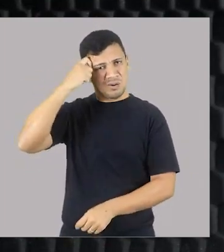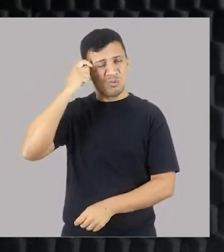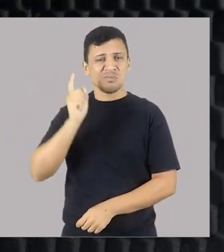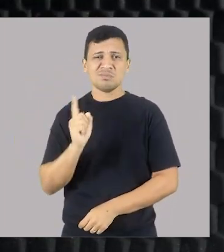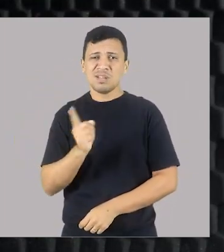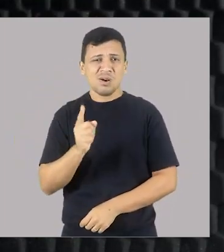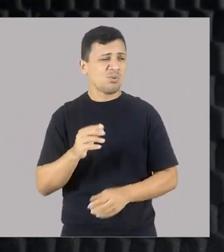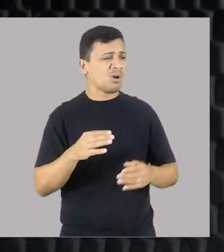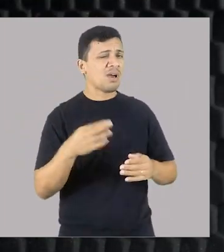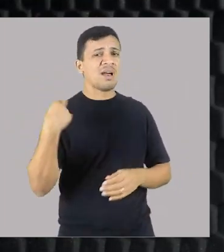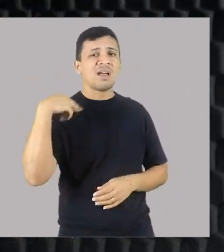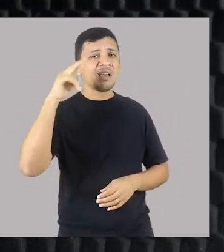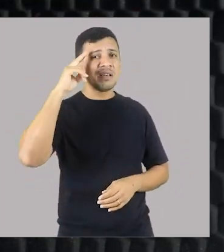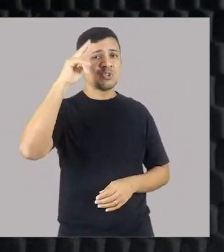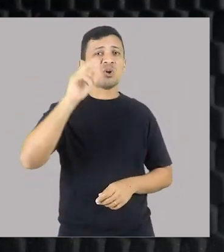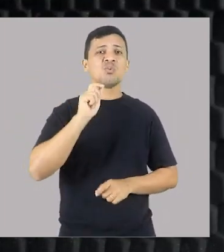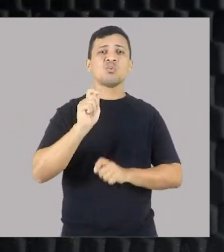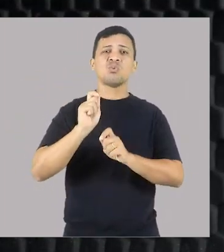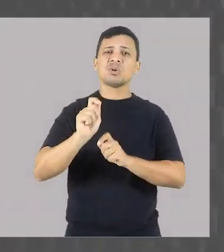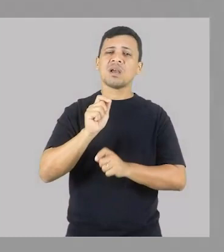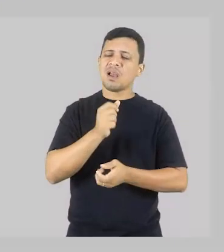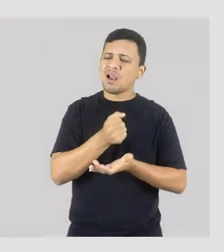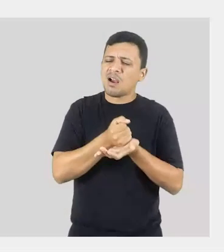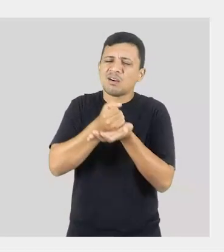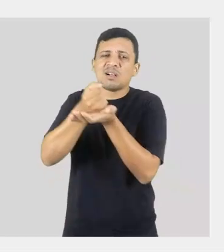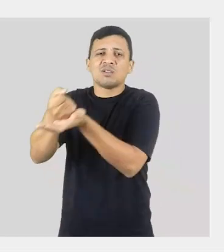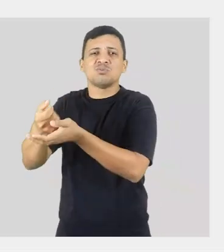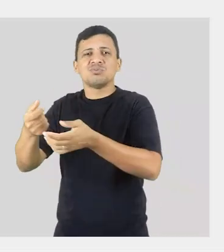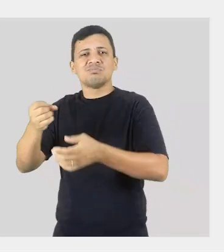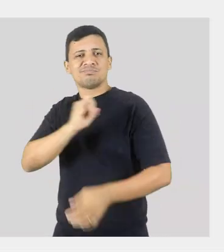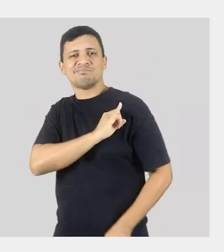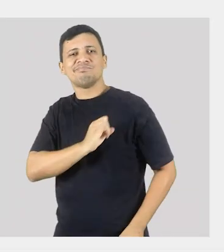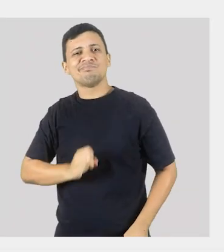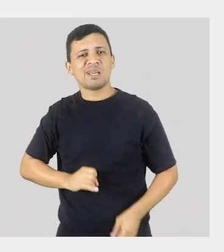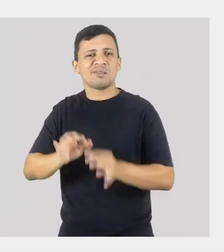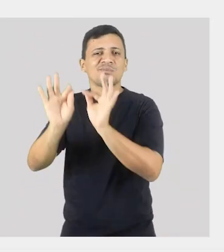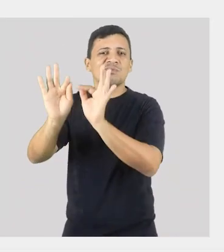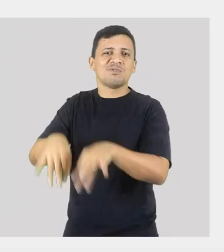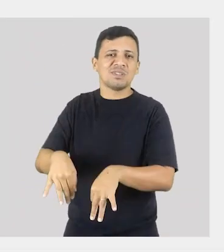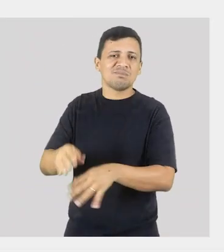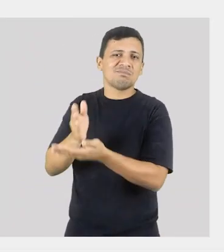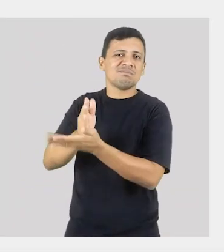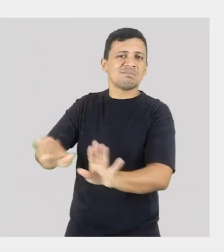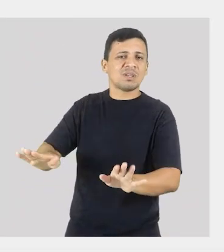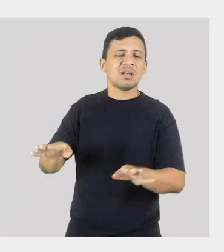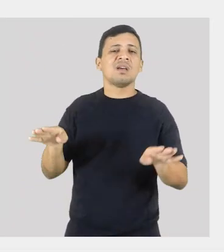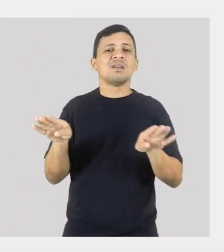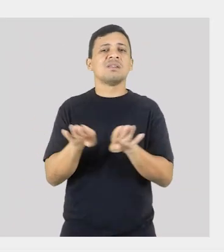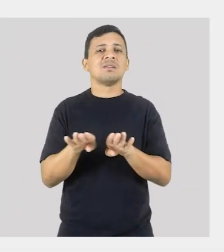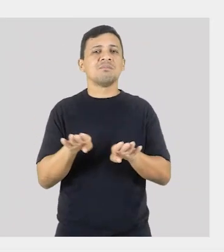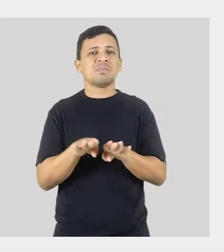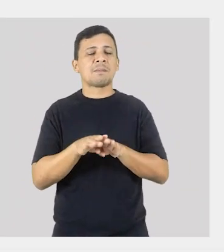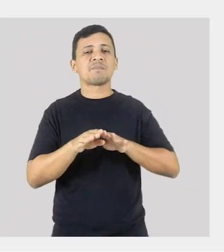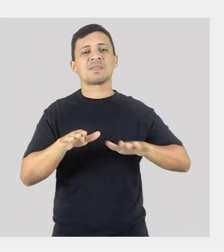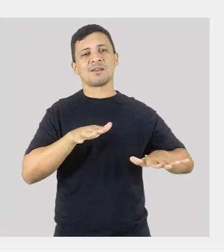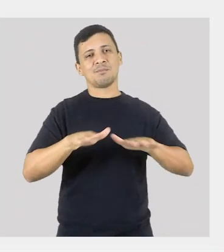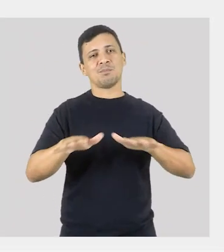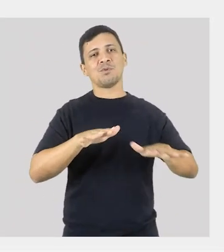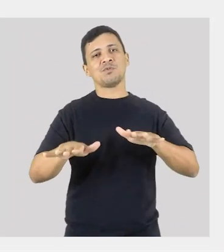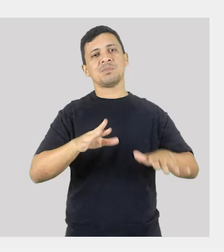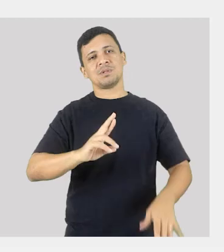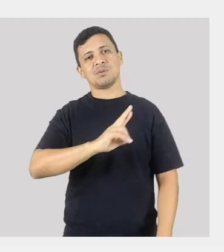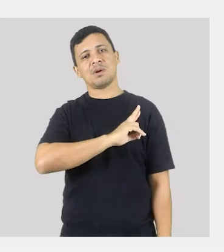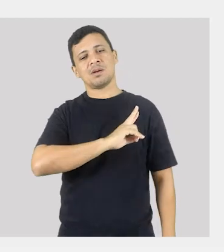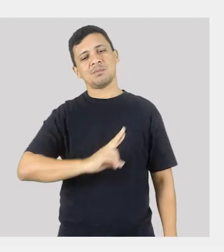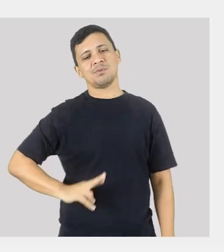certo ponto para a queda desse império. E lógico, o movimento republicano, um movimento onde você tem